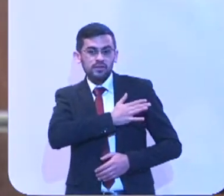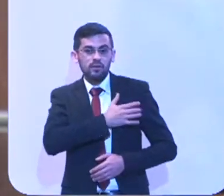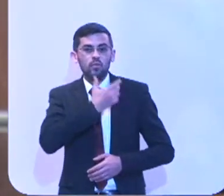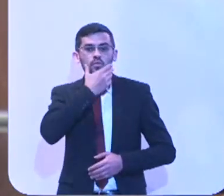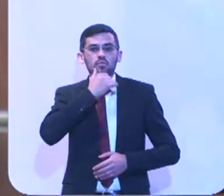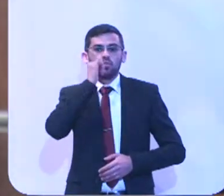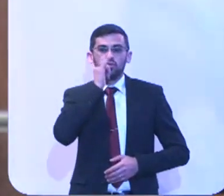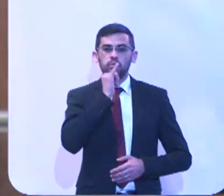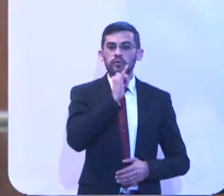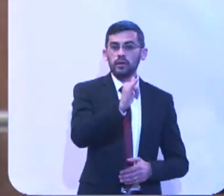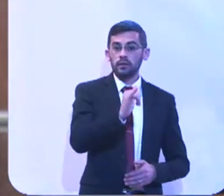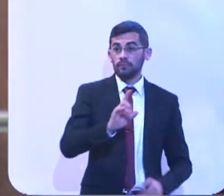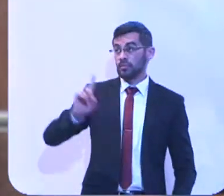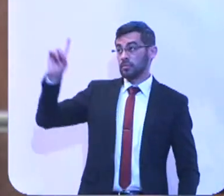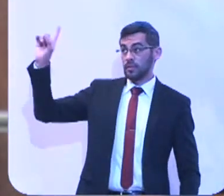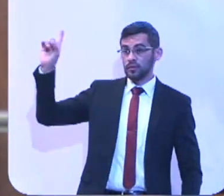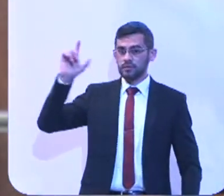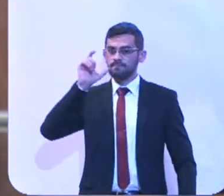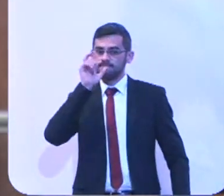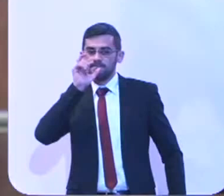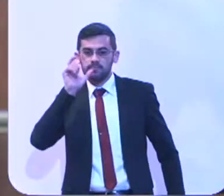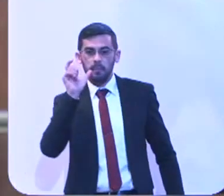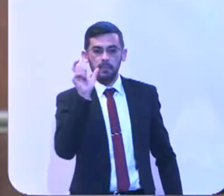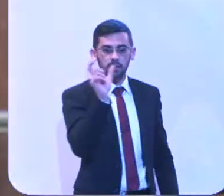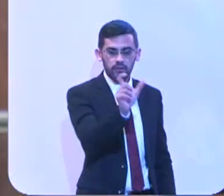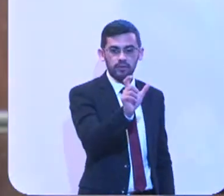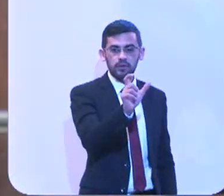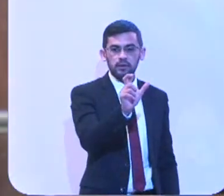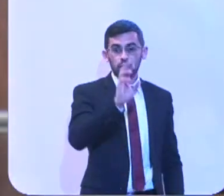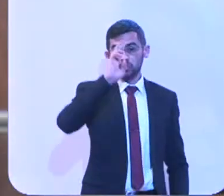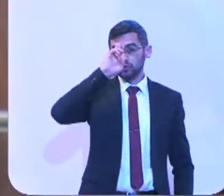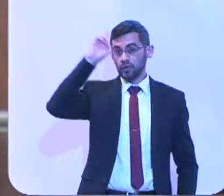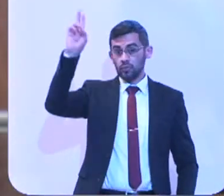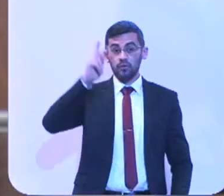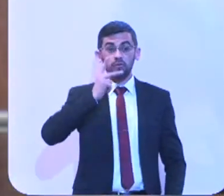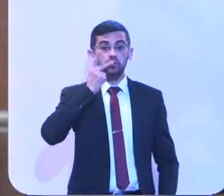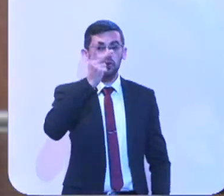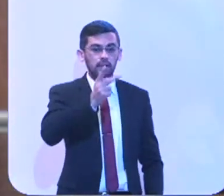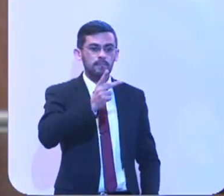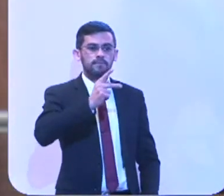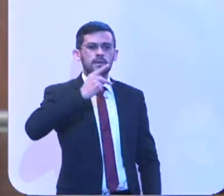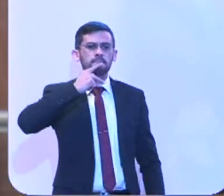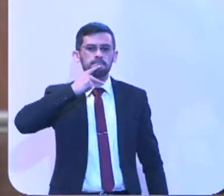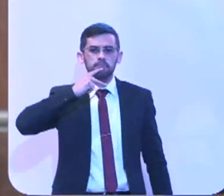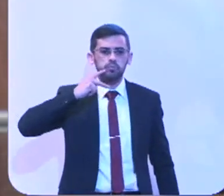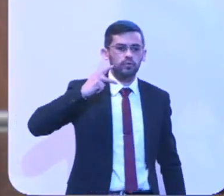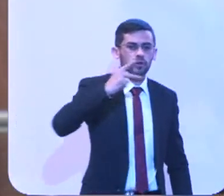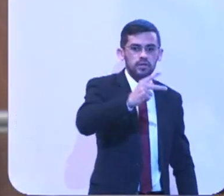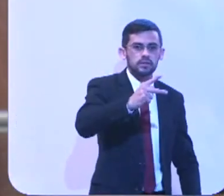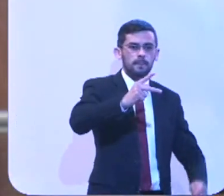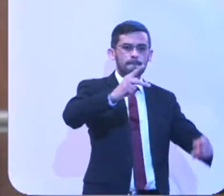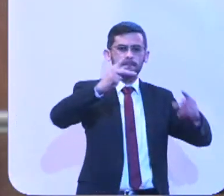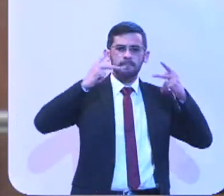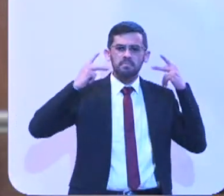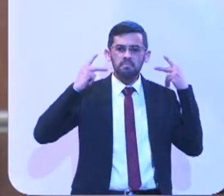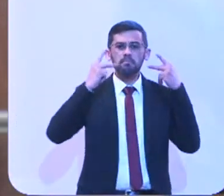então lhe dá uma outra palavra. O Senhor lhe diz: profetiza,